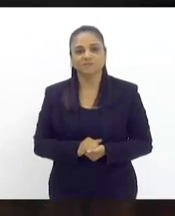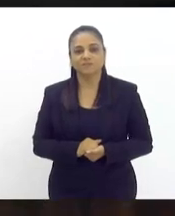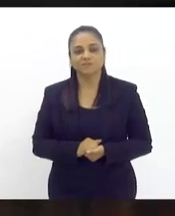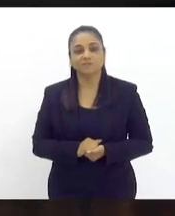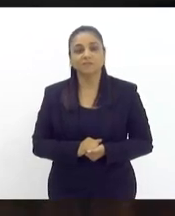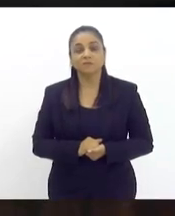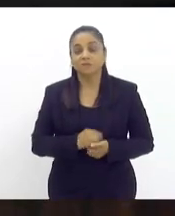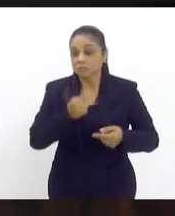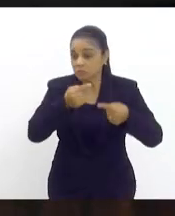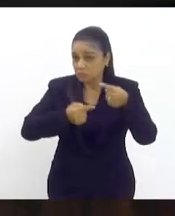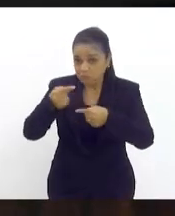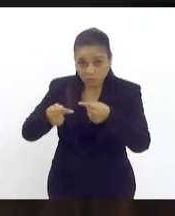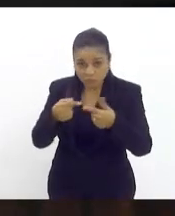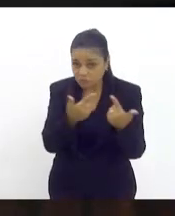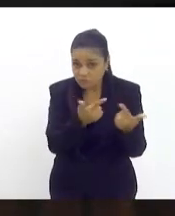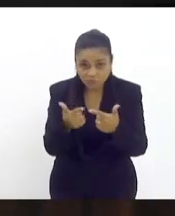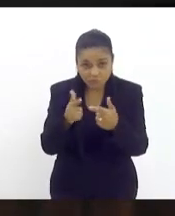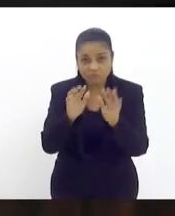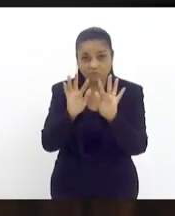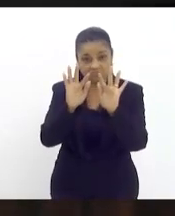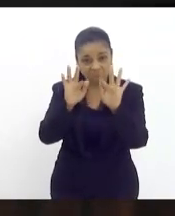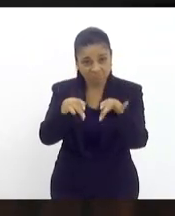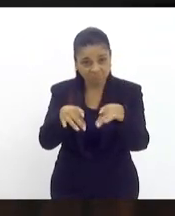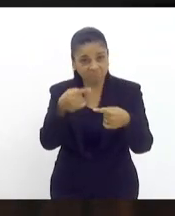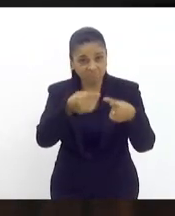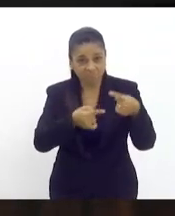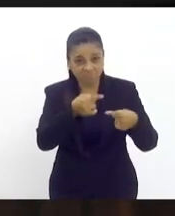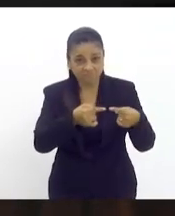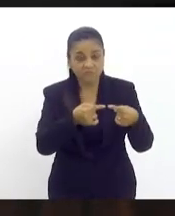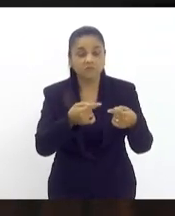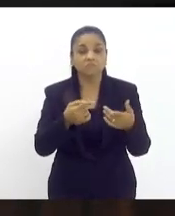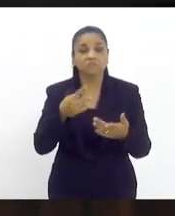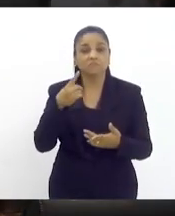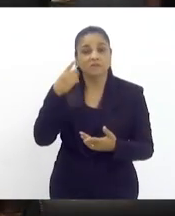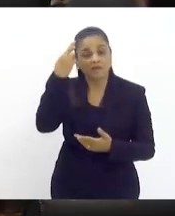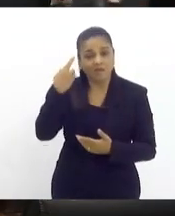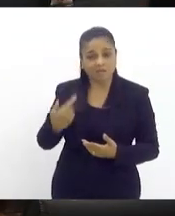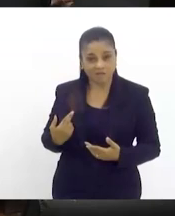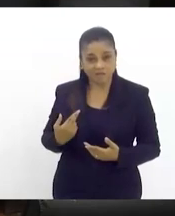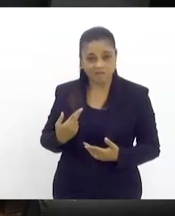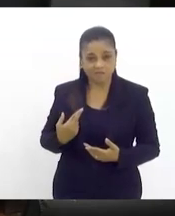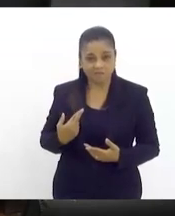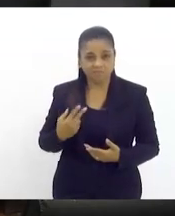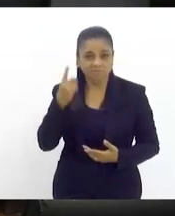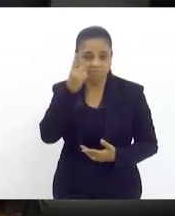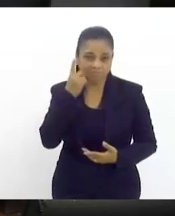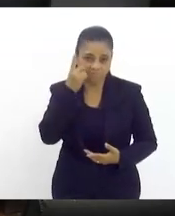não havendo mais Quem Queira discutir é presente encerrado a discussão para discutir deputada Renata Souza